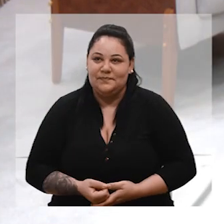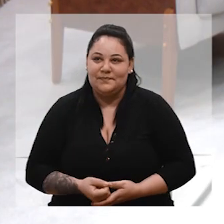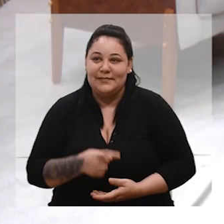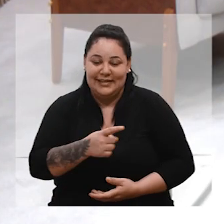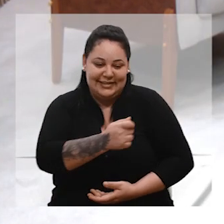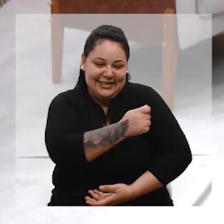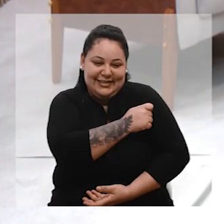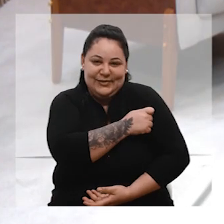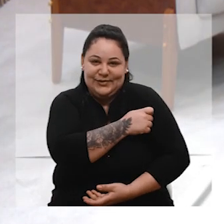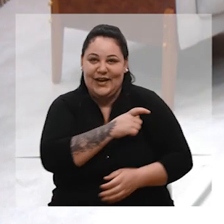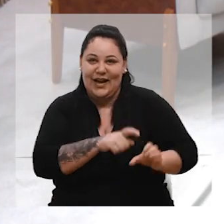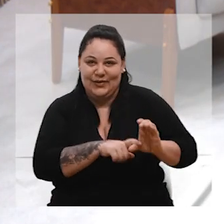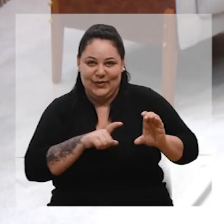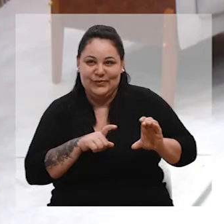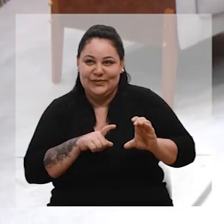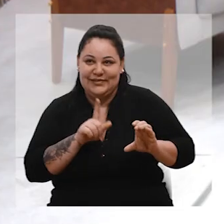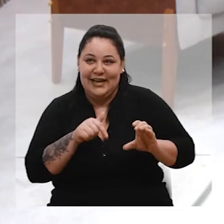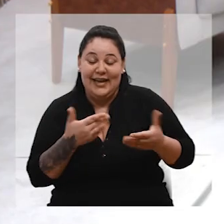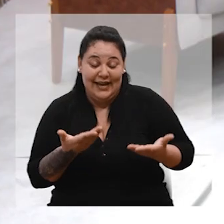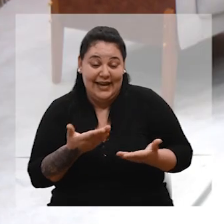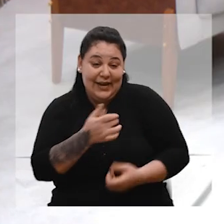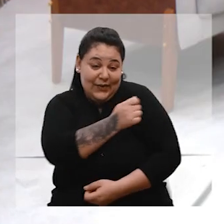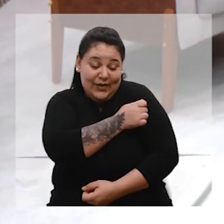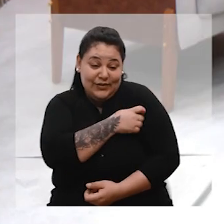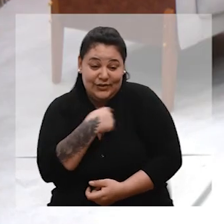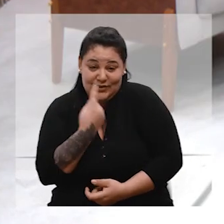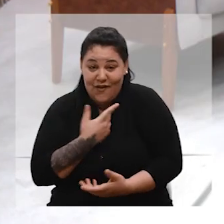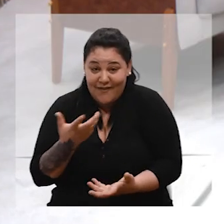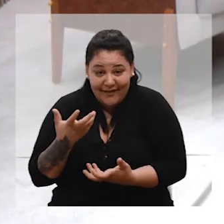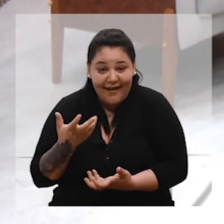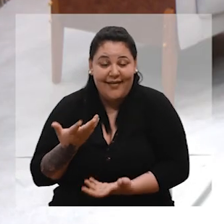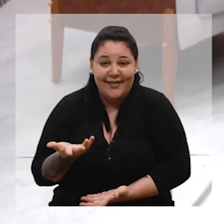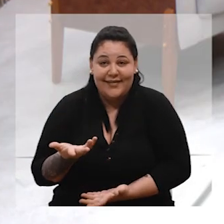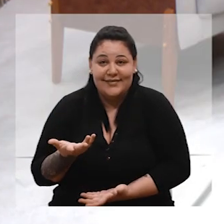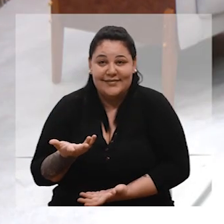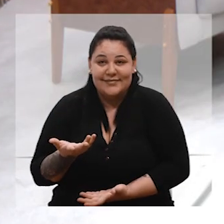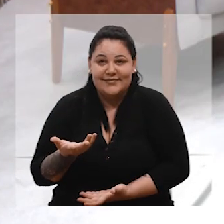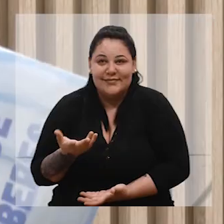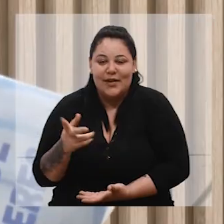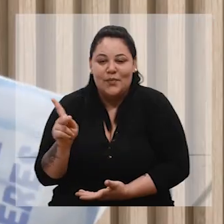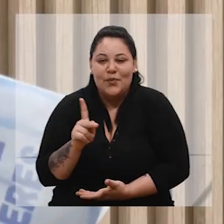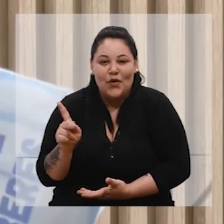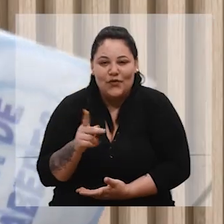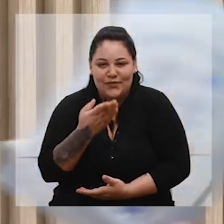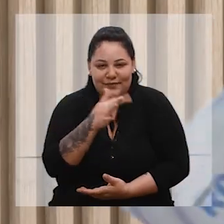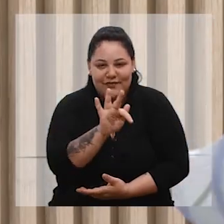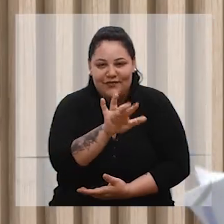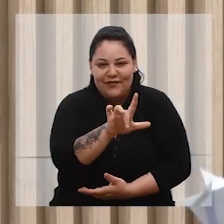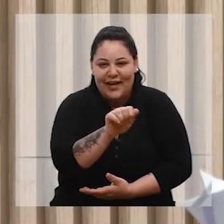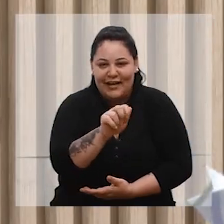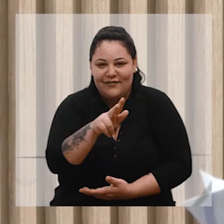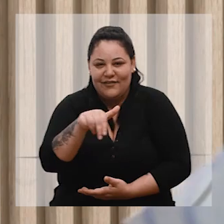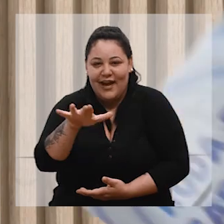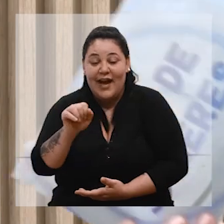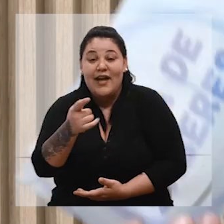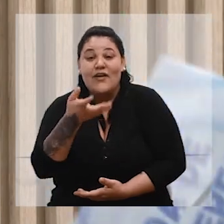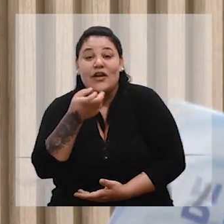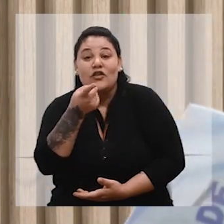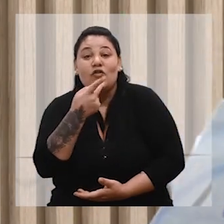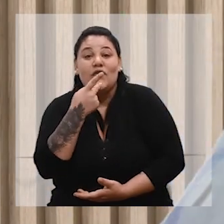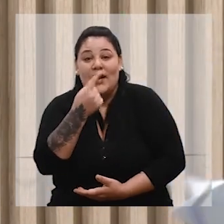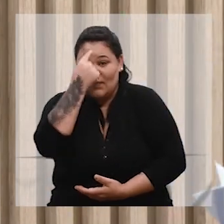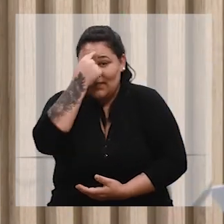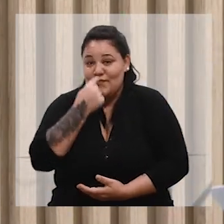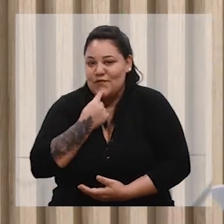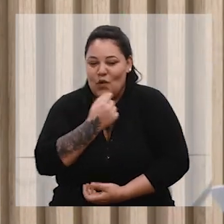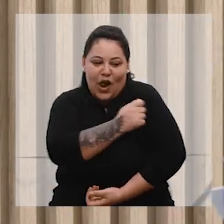da vida. Esse aluno autônomo é o aluno que a gente deseja, Flávia, é isso? Professora Flávia, eu quero que tu